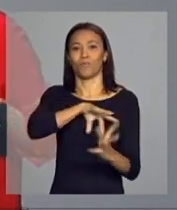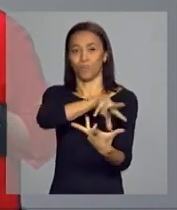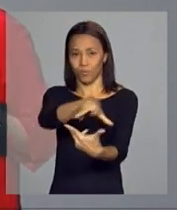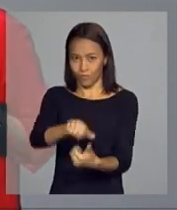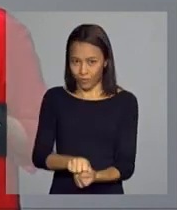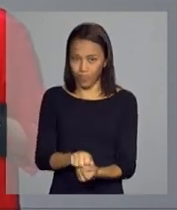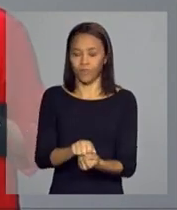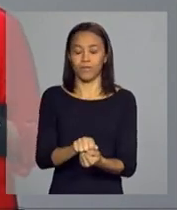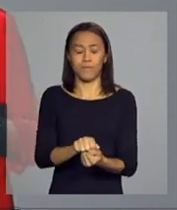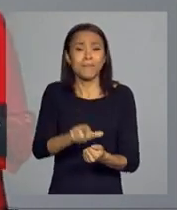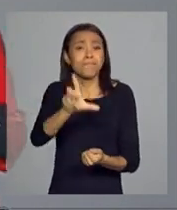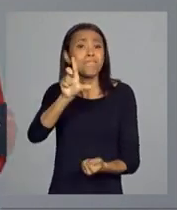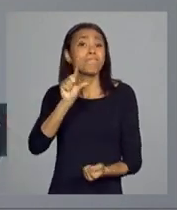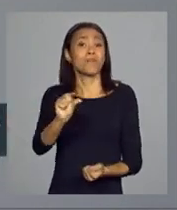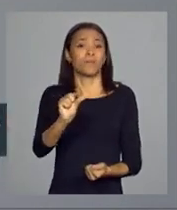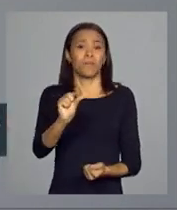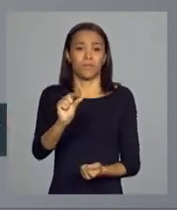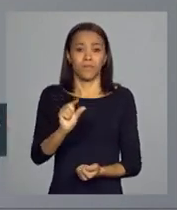menores taxas.